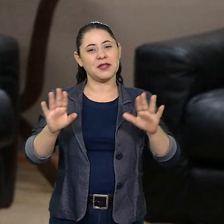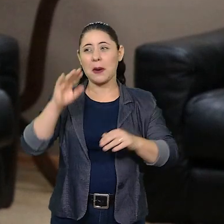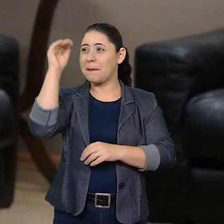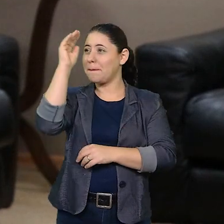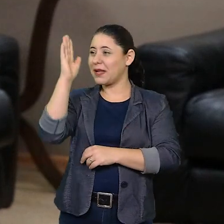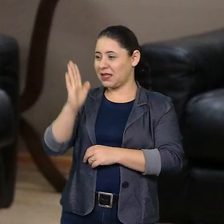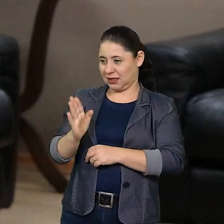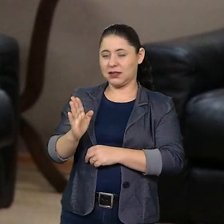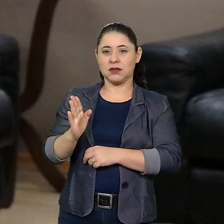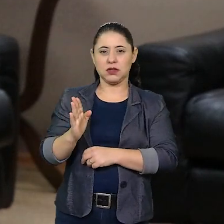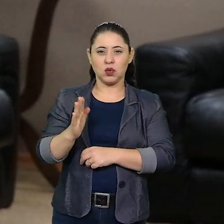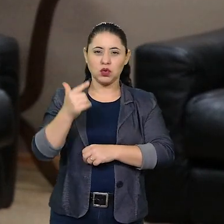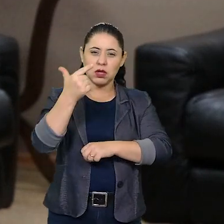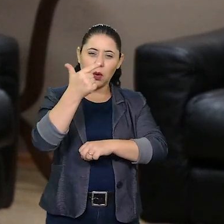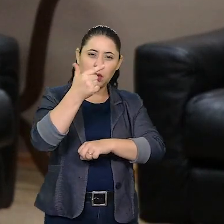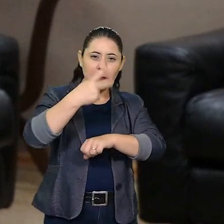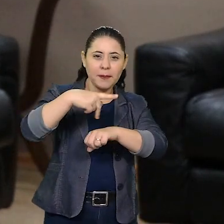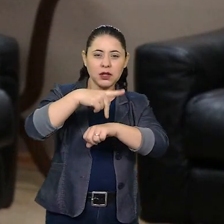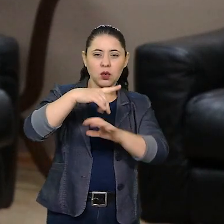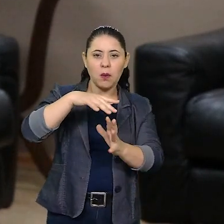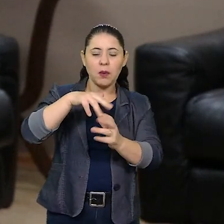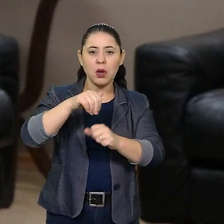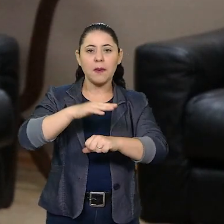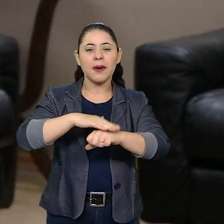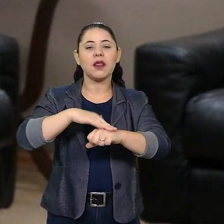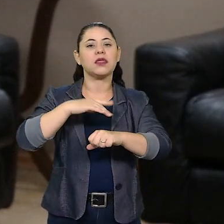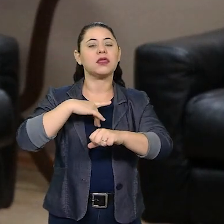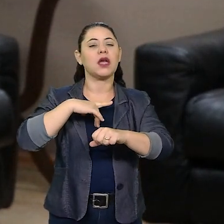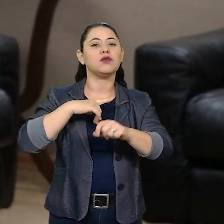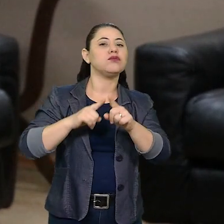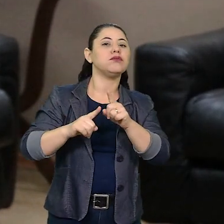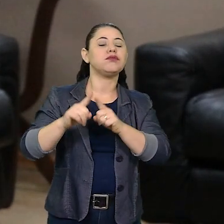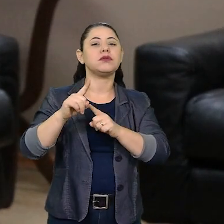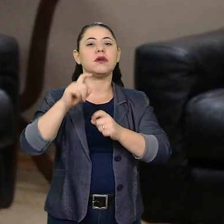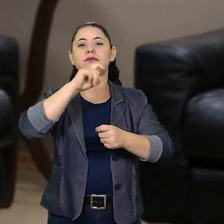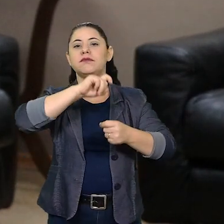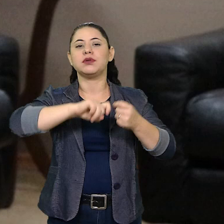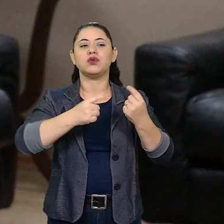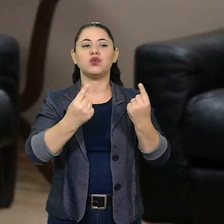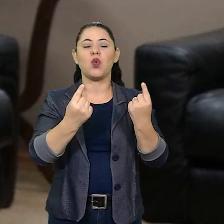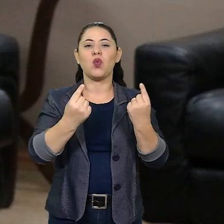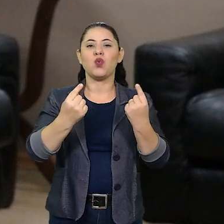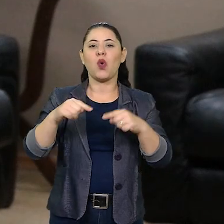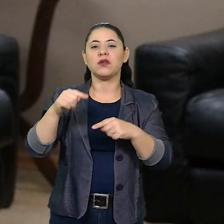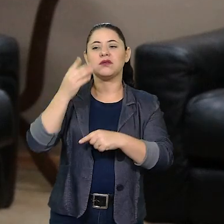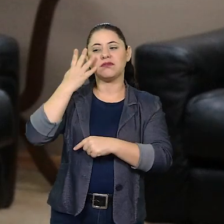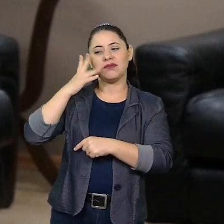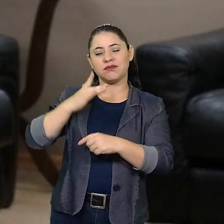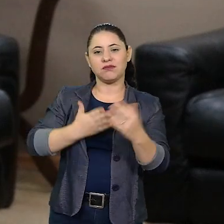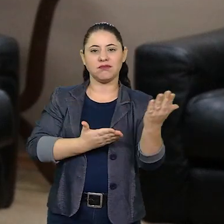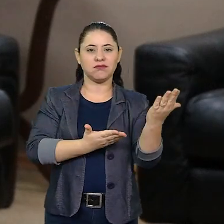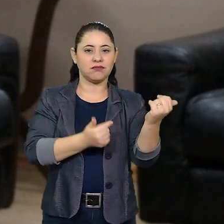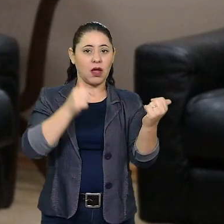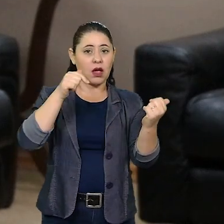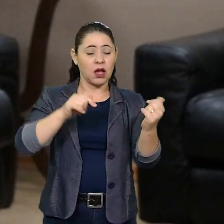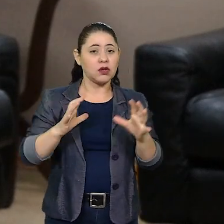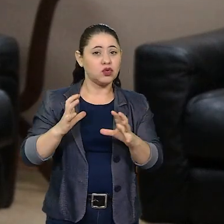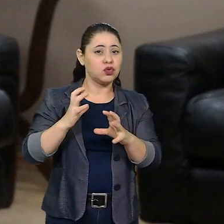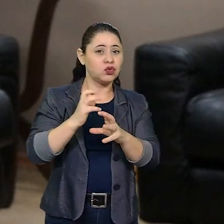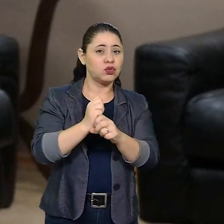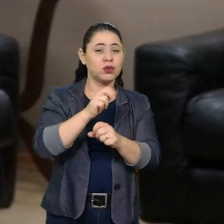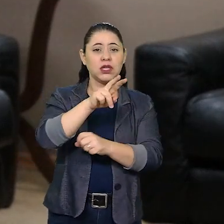Brasil é o segundo país no mundo com mais casos de abuso sexual contra crianças e adolescentes. Aqui